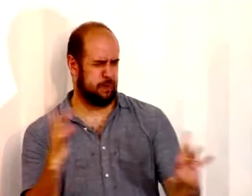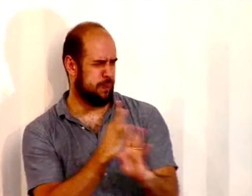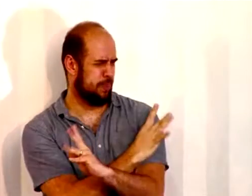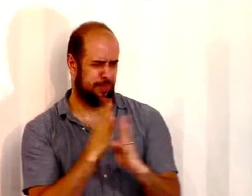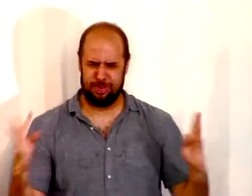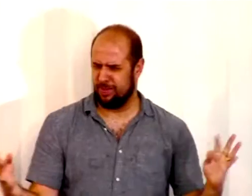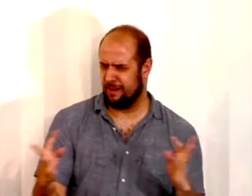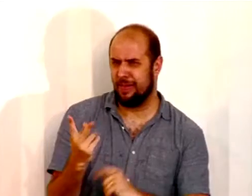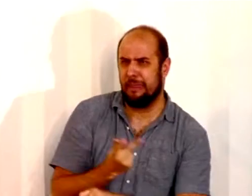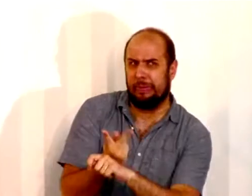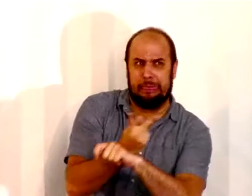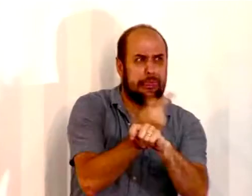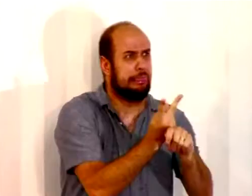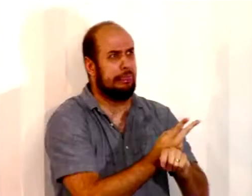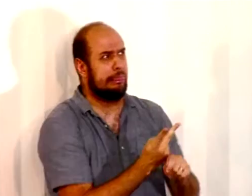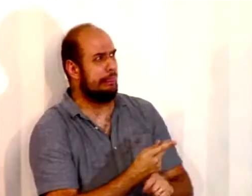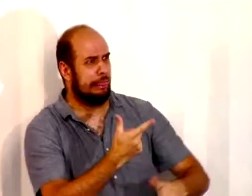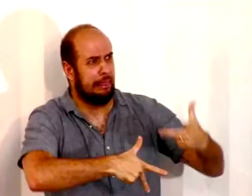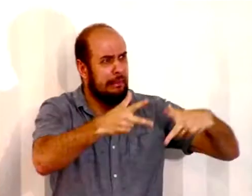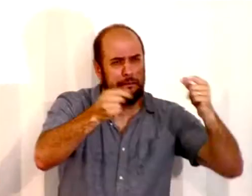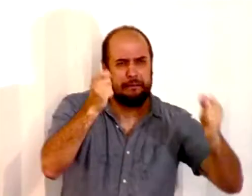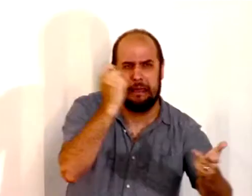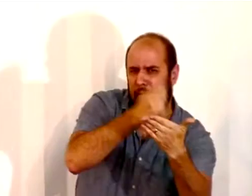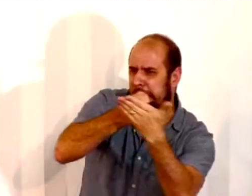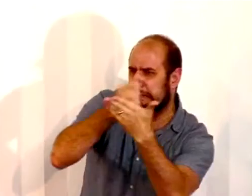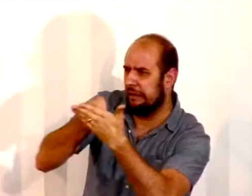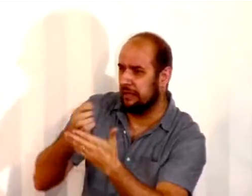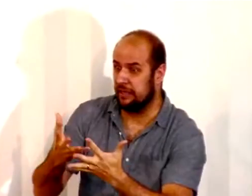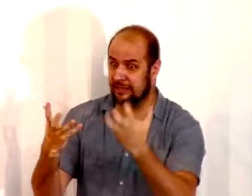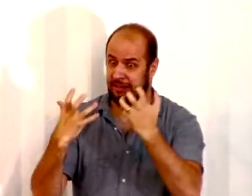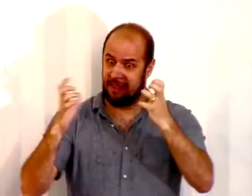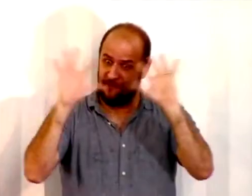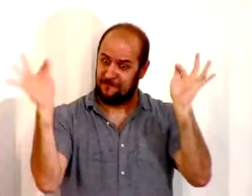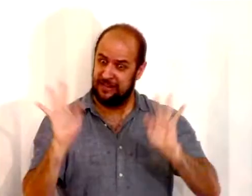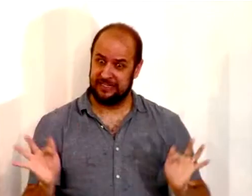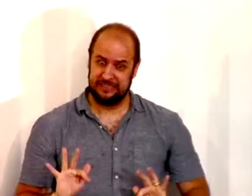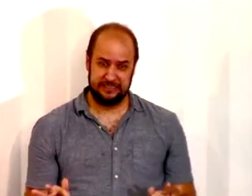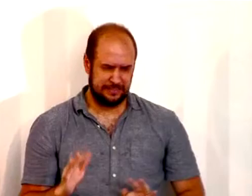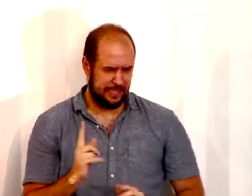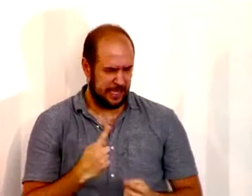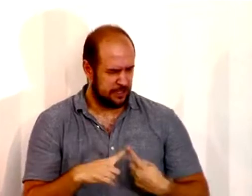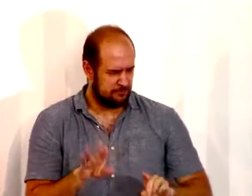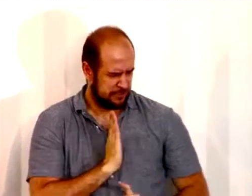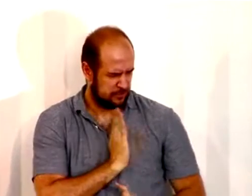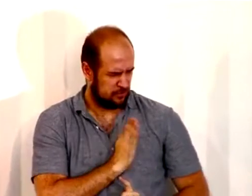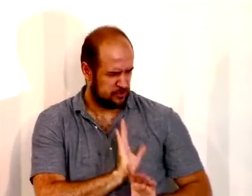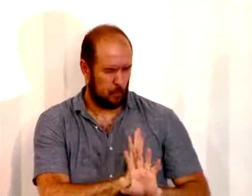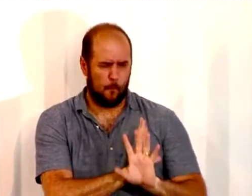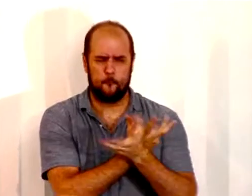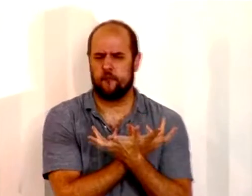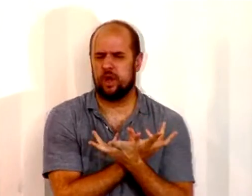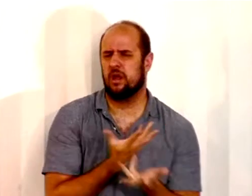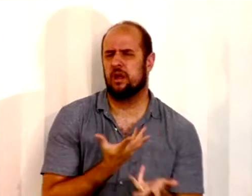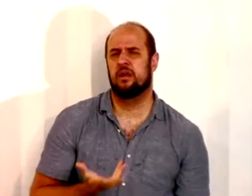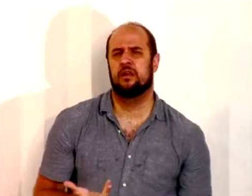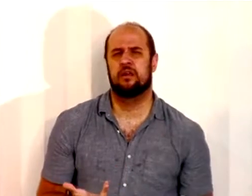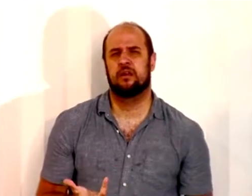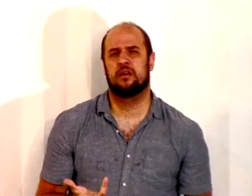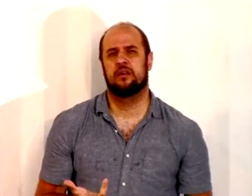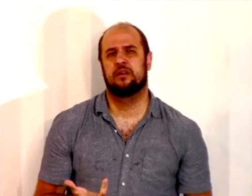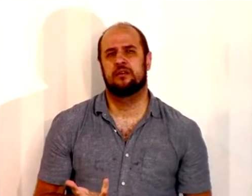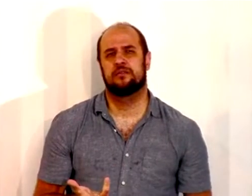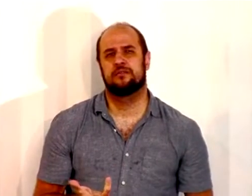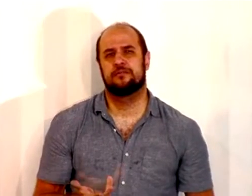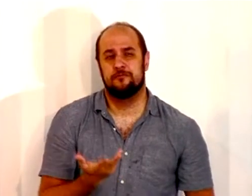das coisas, e as pessoas tentando de alguma forma se alegrar, preencher o vazio do coração, e algumas vão fazer isso noite adentro, mas